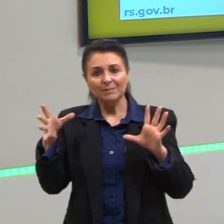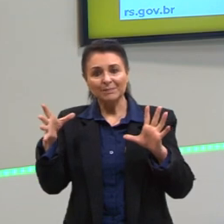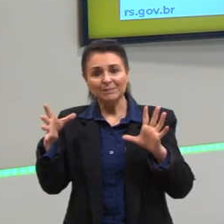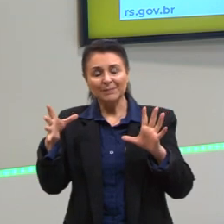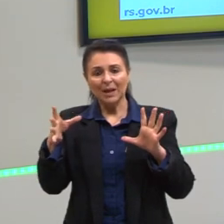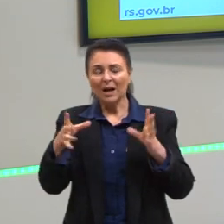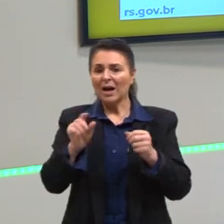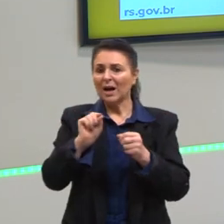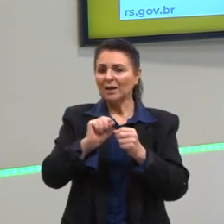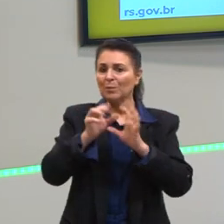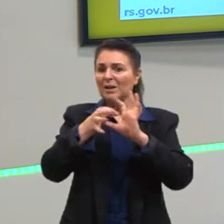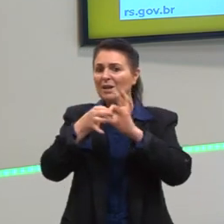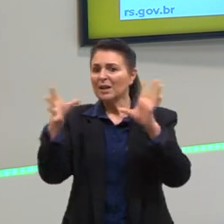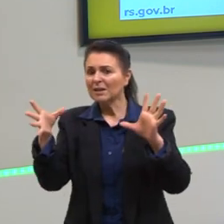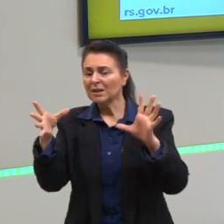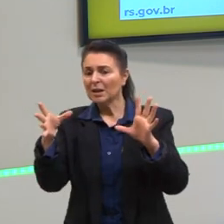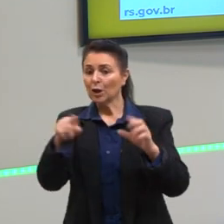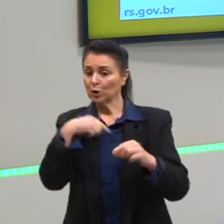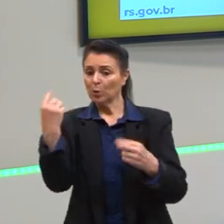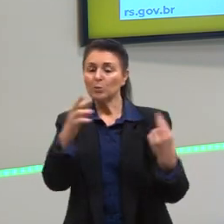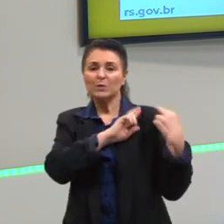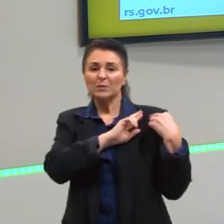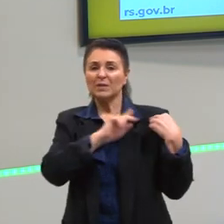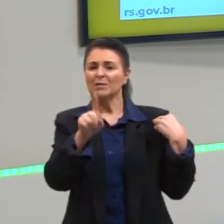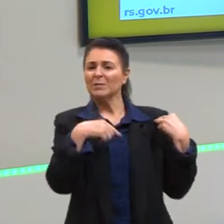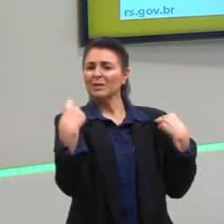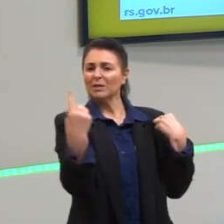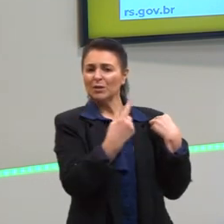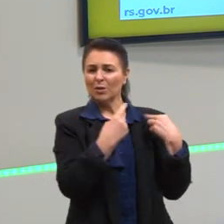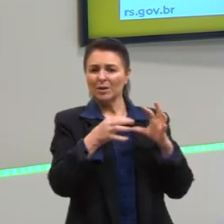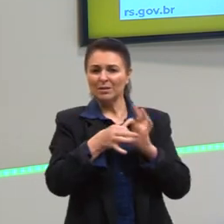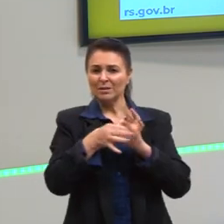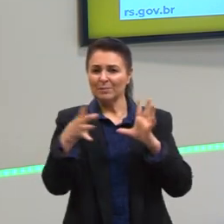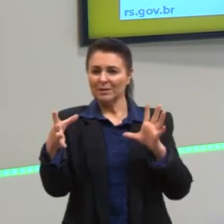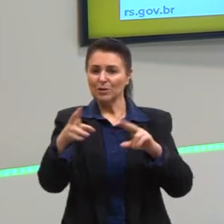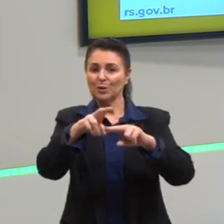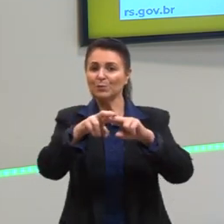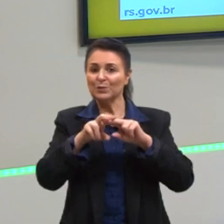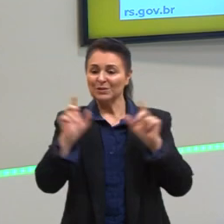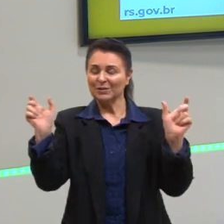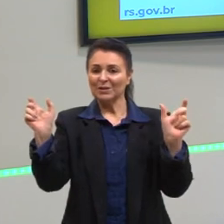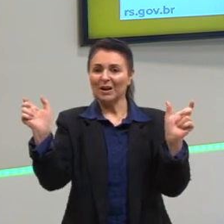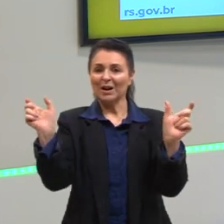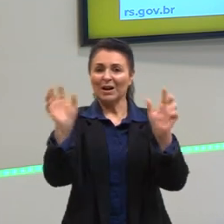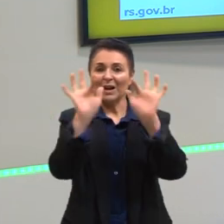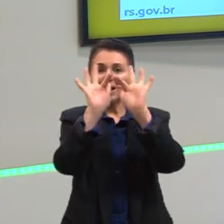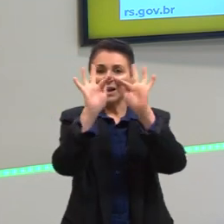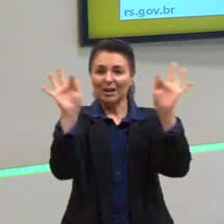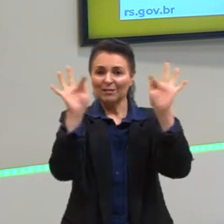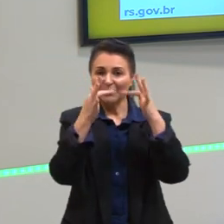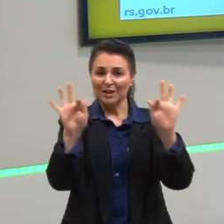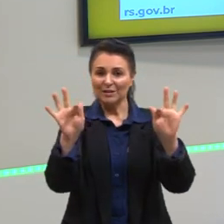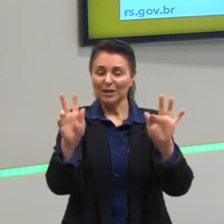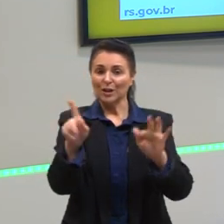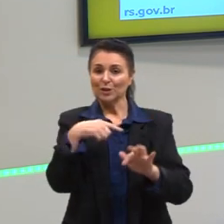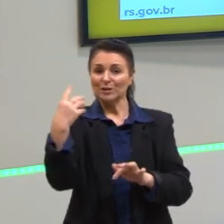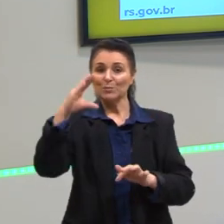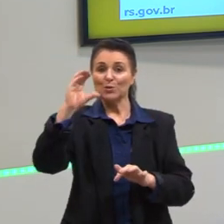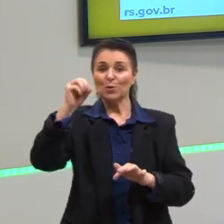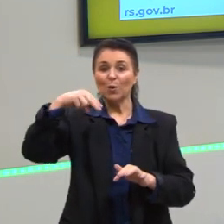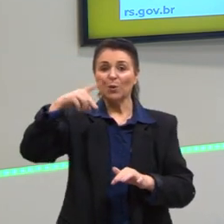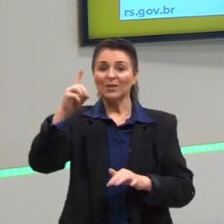atitudes e essa liberdade não somos responsáveis por isso nós somos responsáveis por isso essa frase nós somos condenados a ser livre